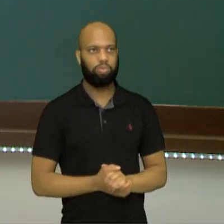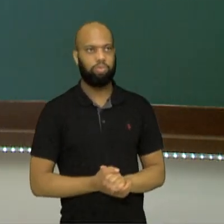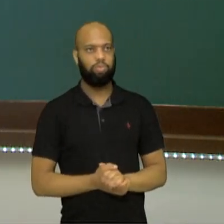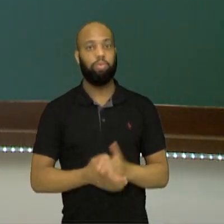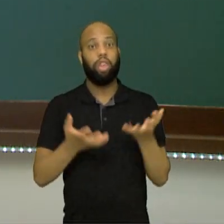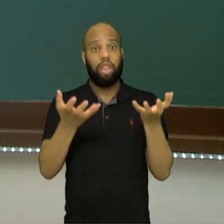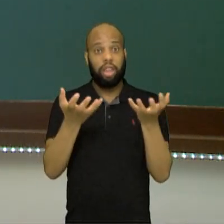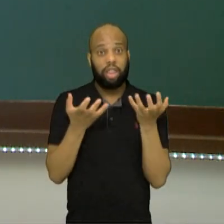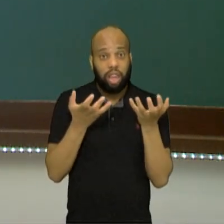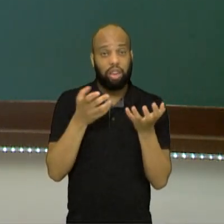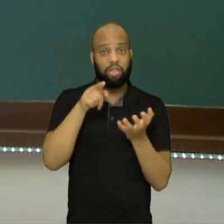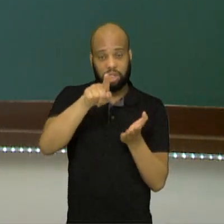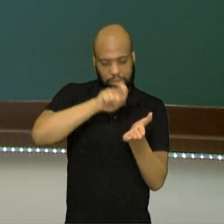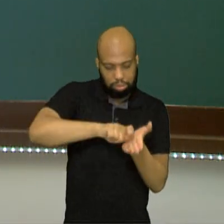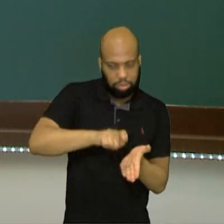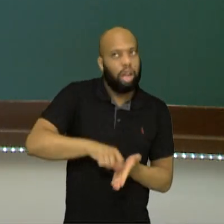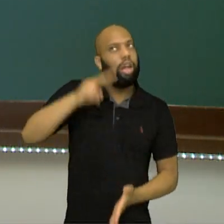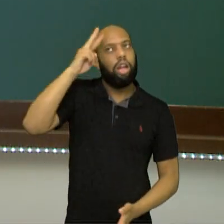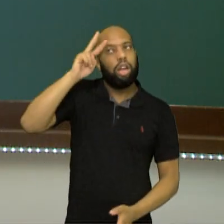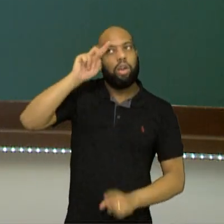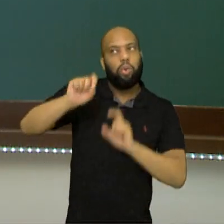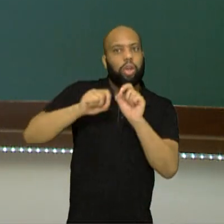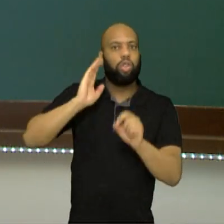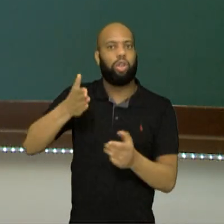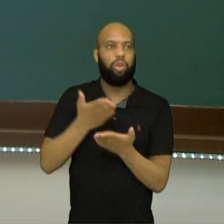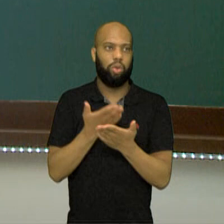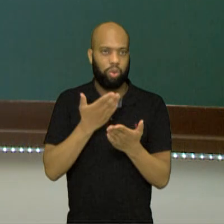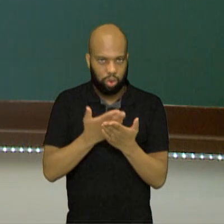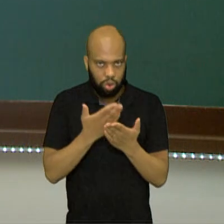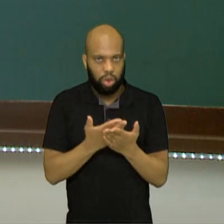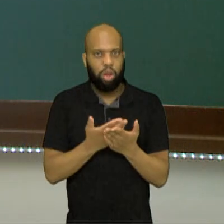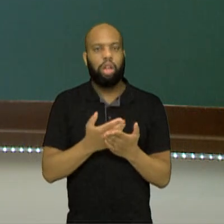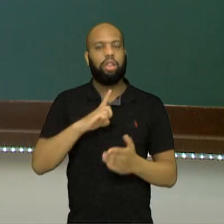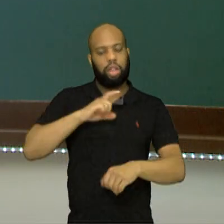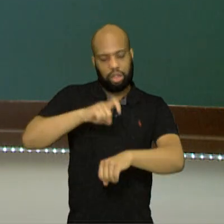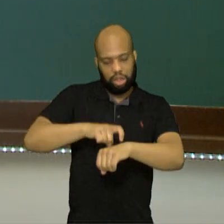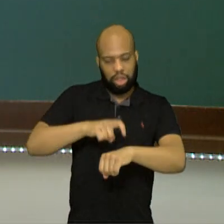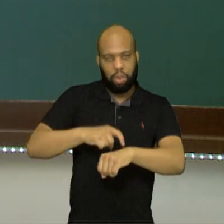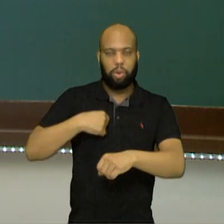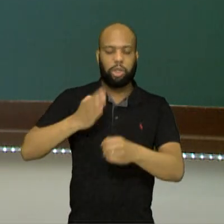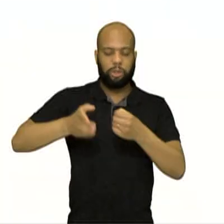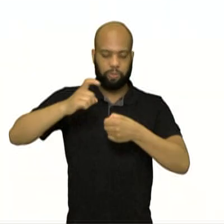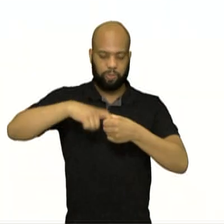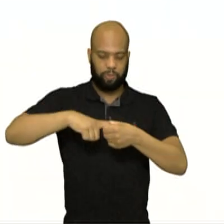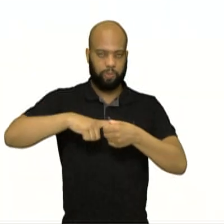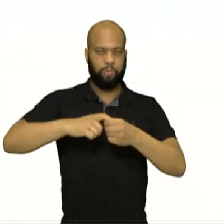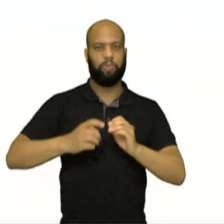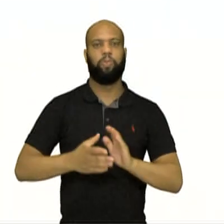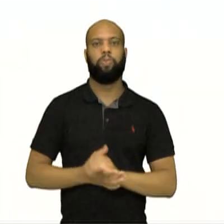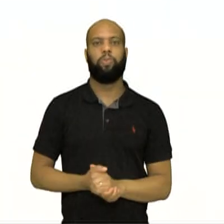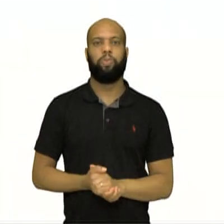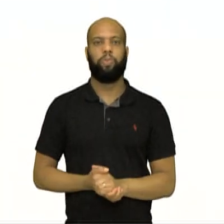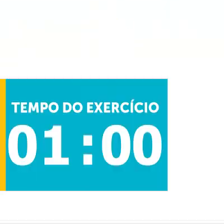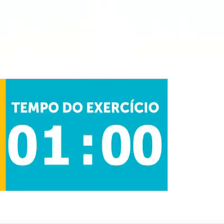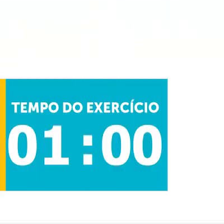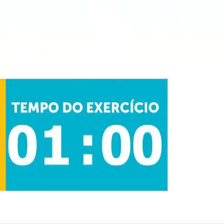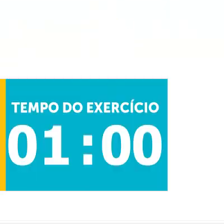bom? Lembrem aí do que a gente falou sobre economia e tudo mais? A gente vai dar um tempinho para vocês e já voltamos.